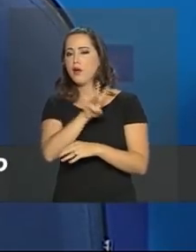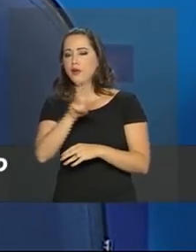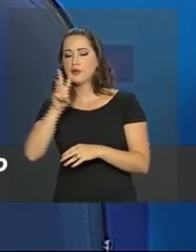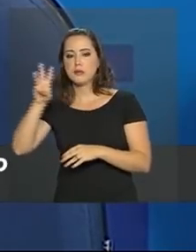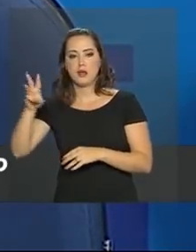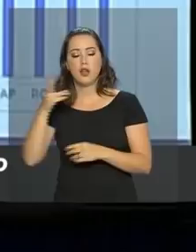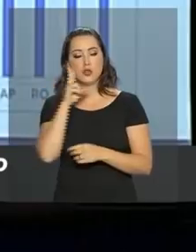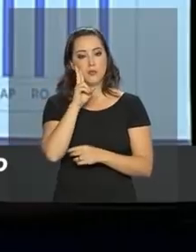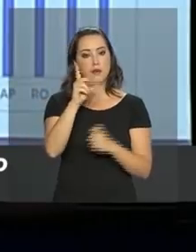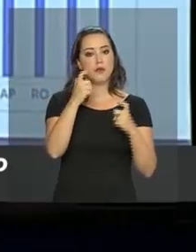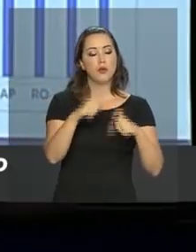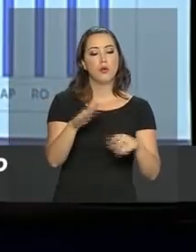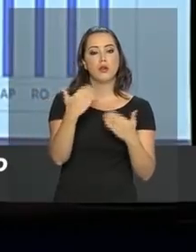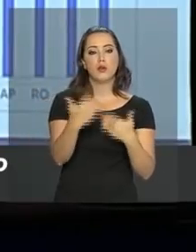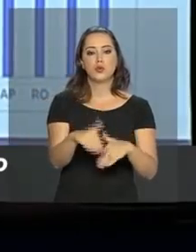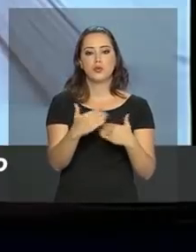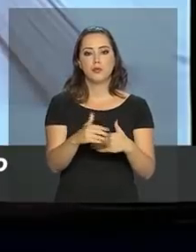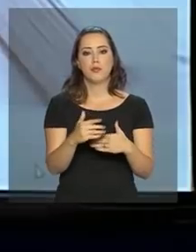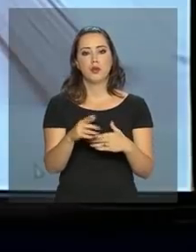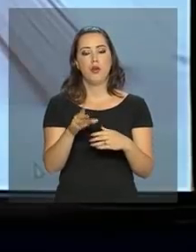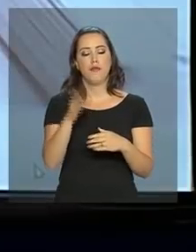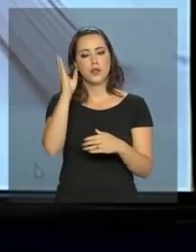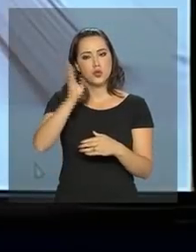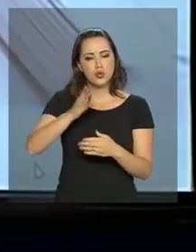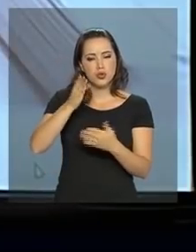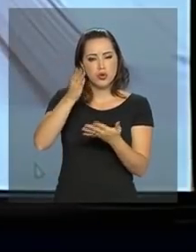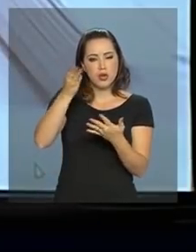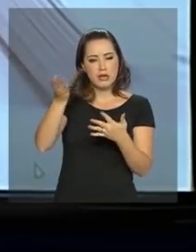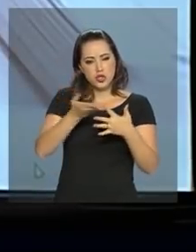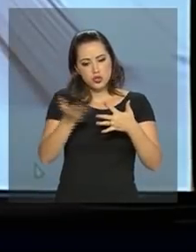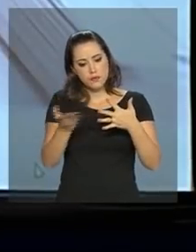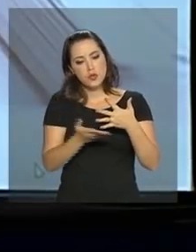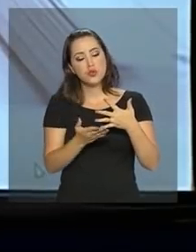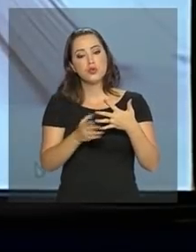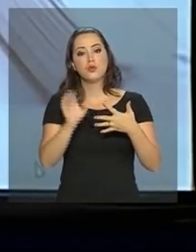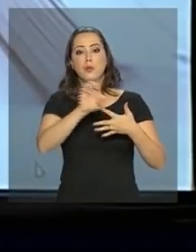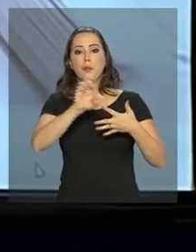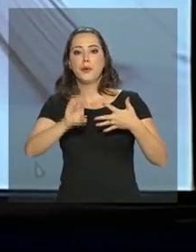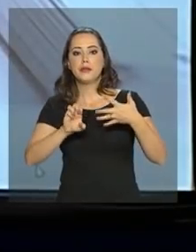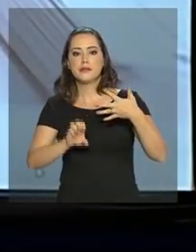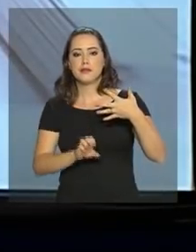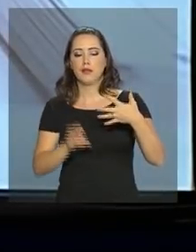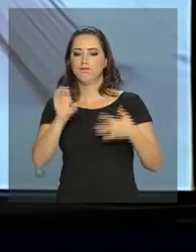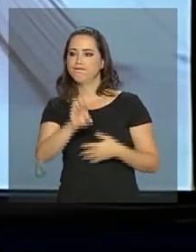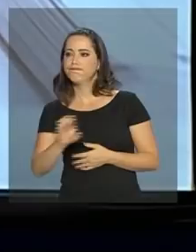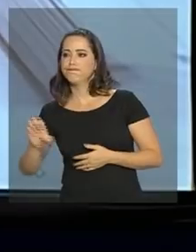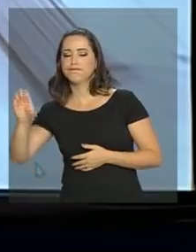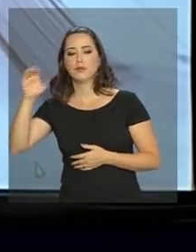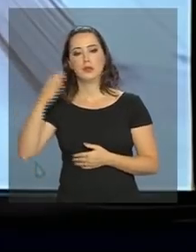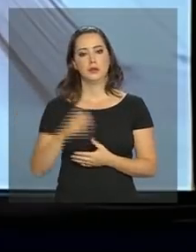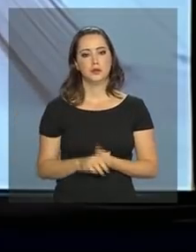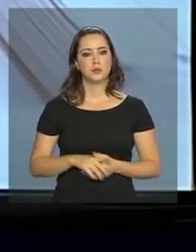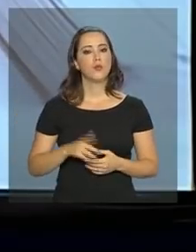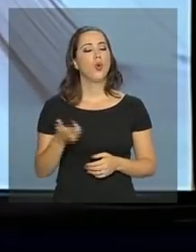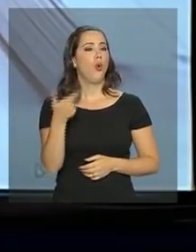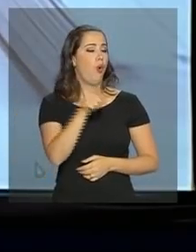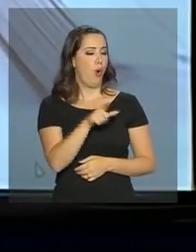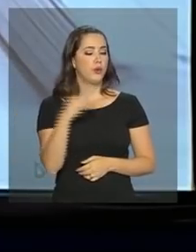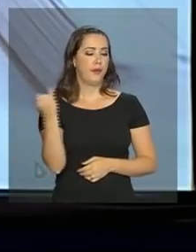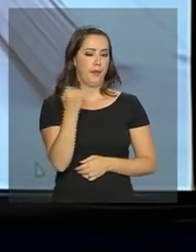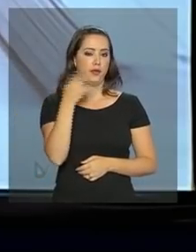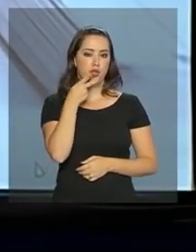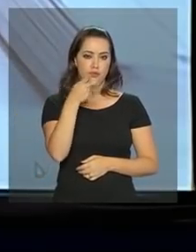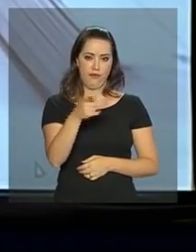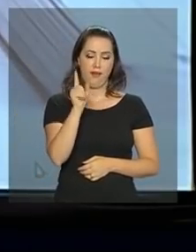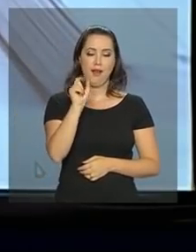confirmação por unidade da federação a outra questão que é importante orientar é o que levar não é nós